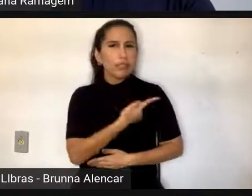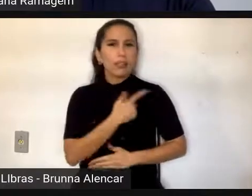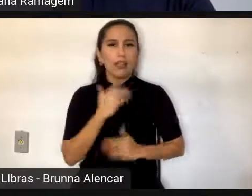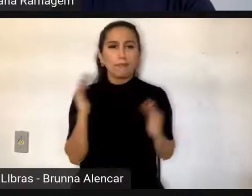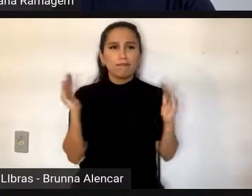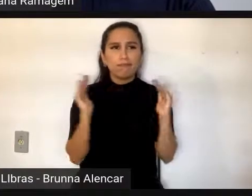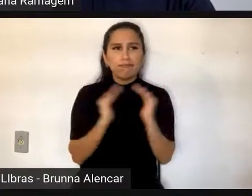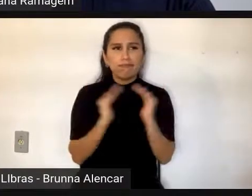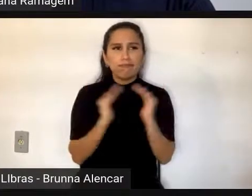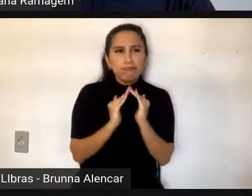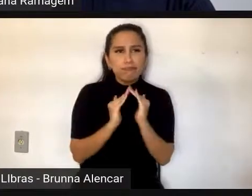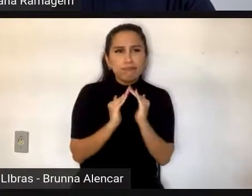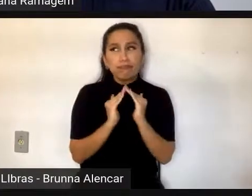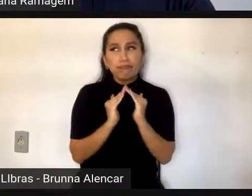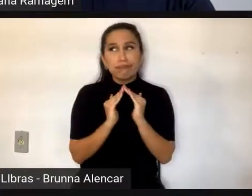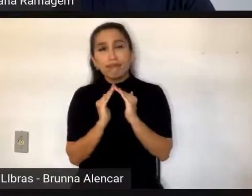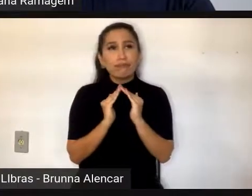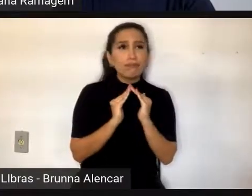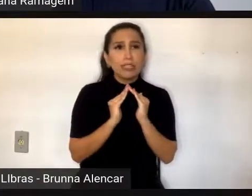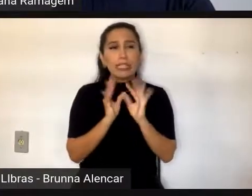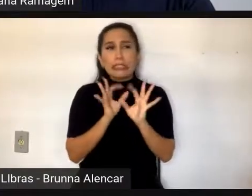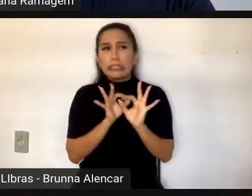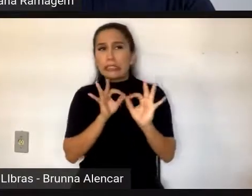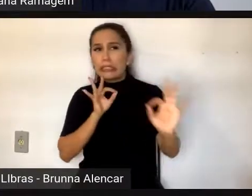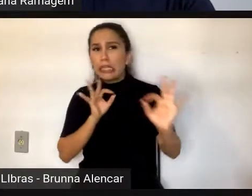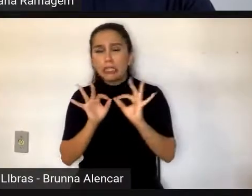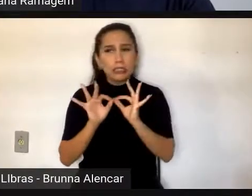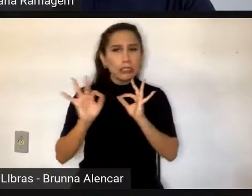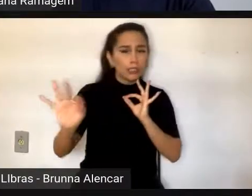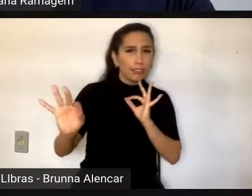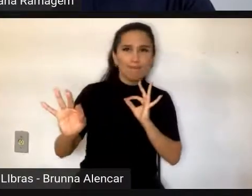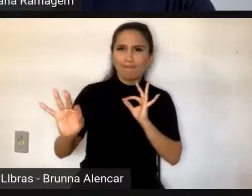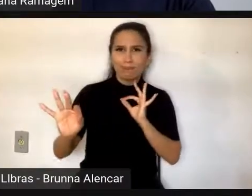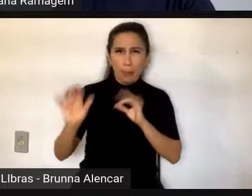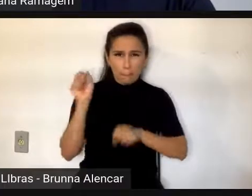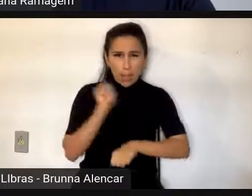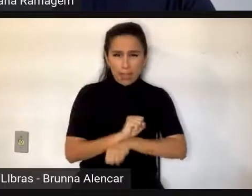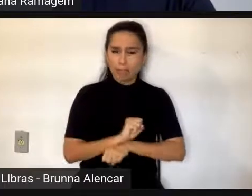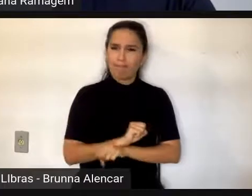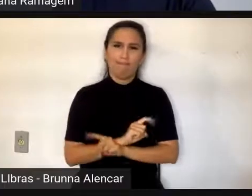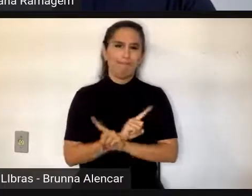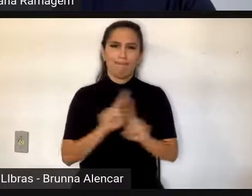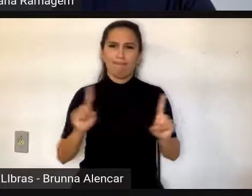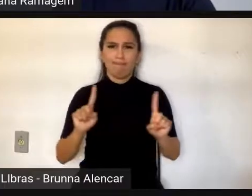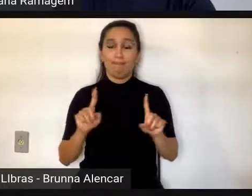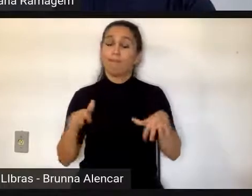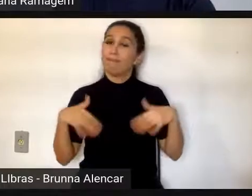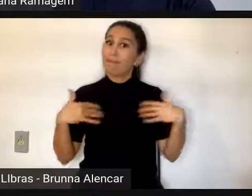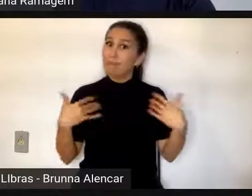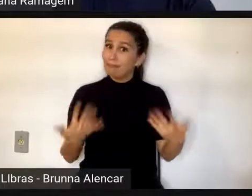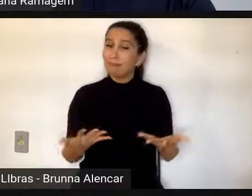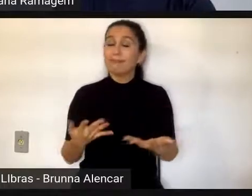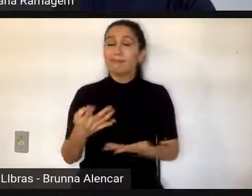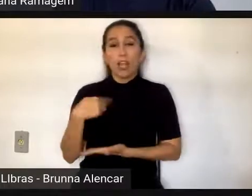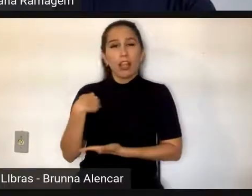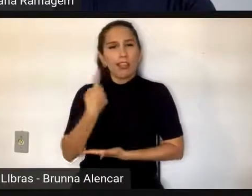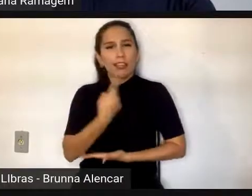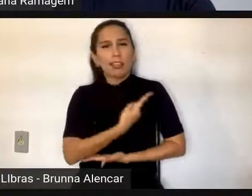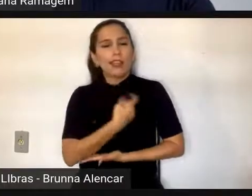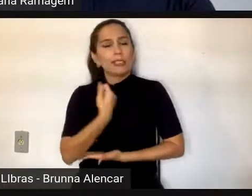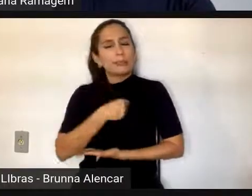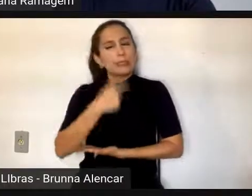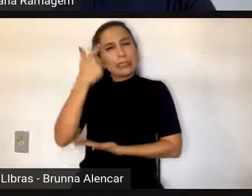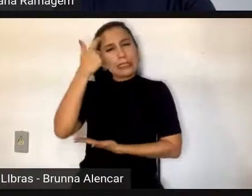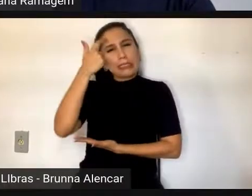parado, mas também não vamos querer, dentro desse período, começar a extrapolar mesmo as atividades